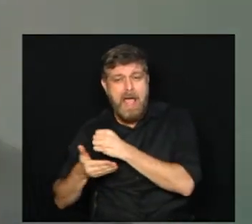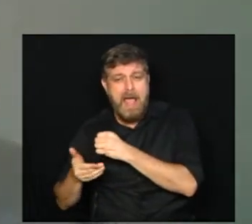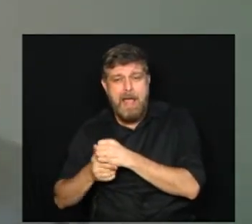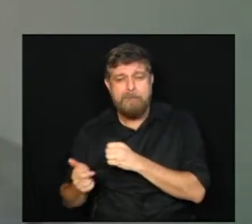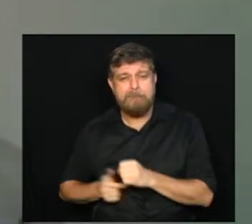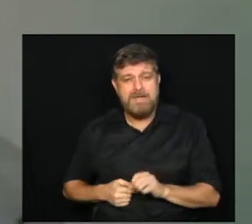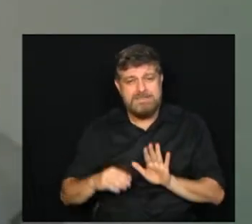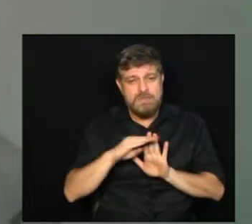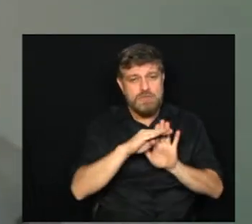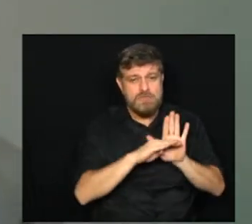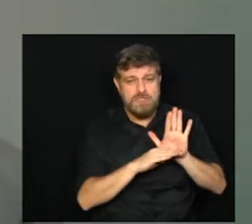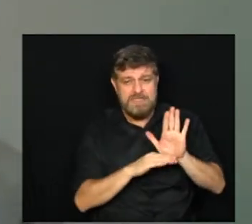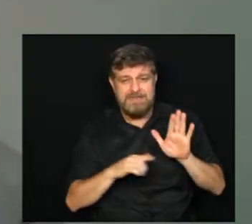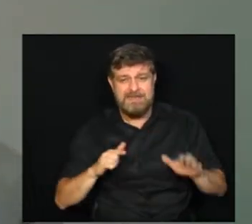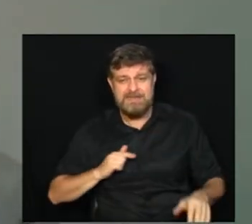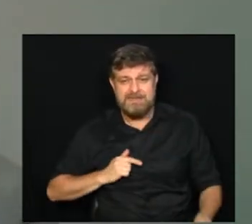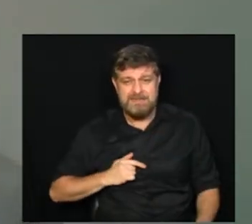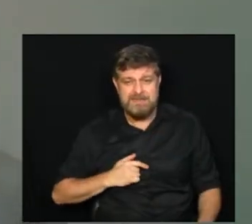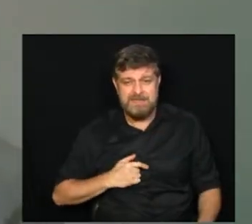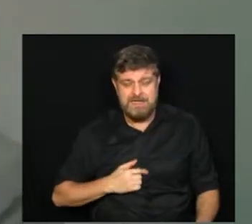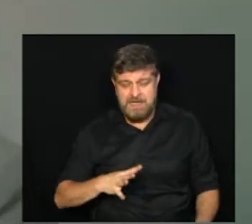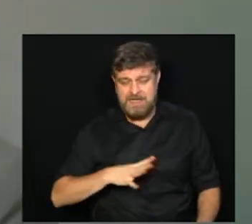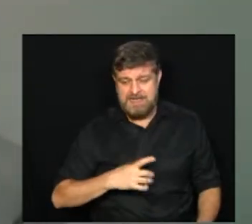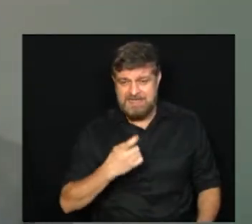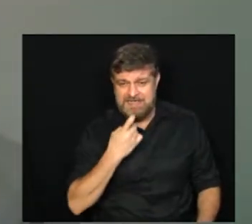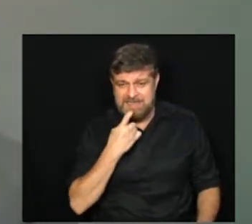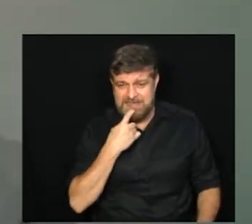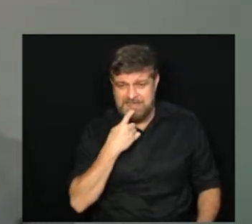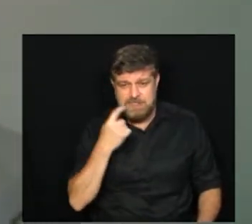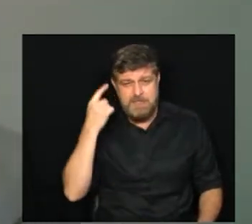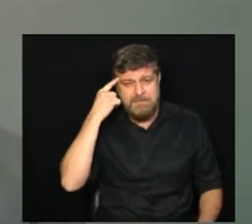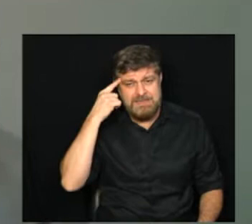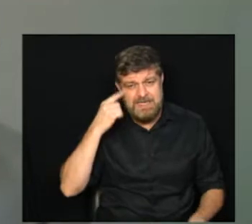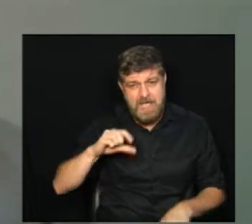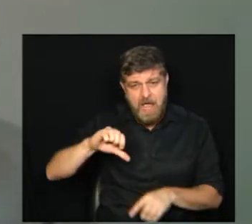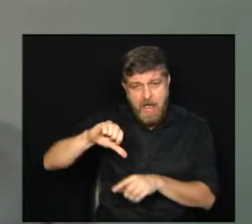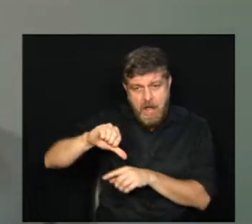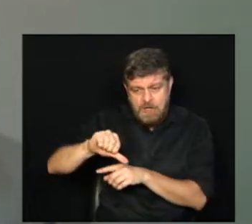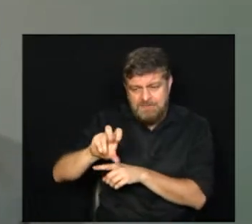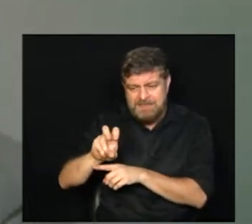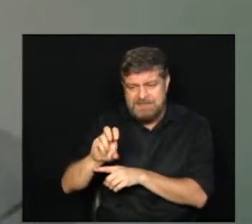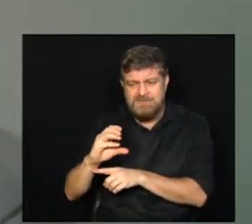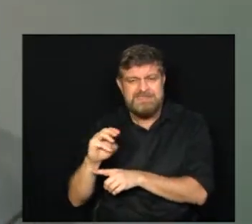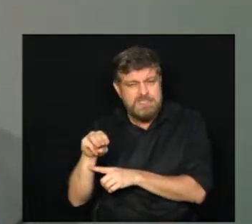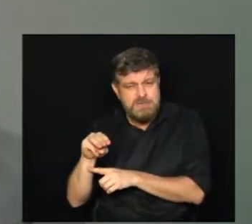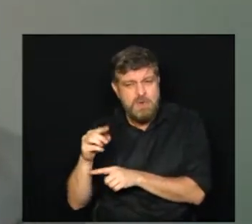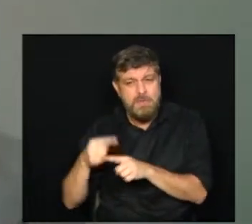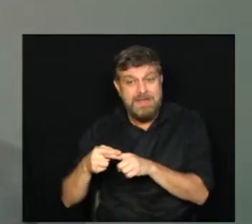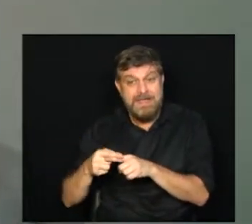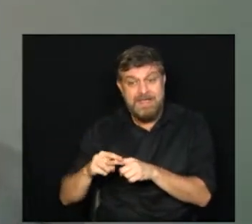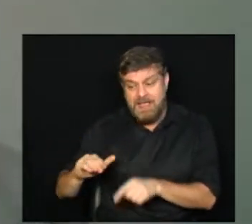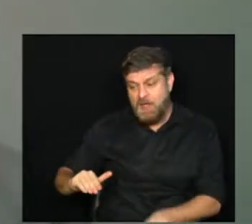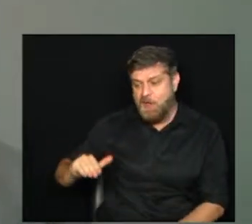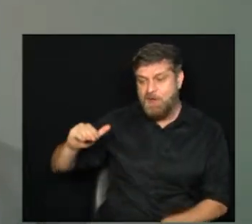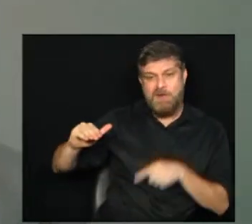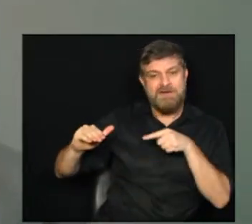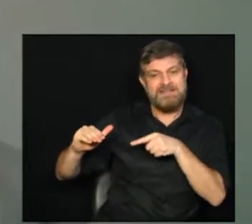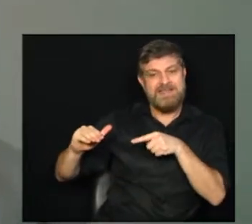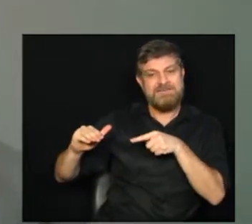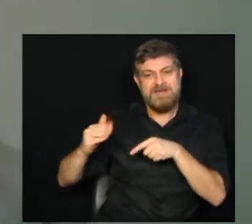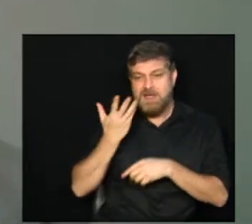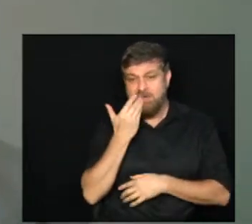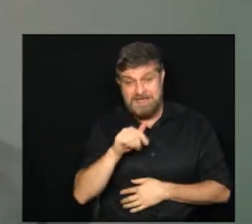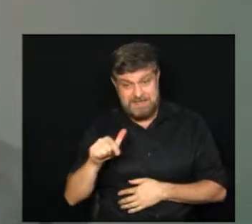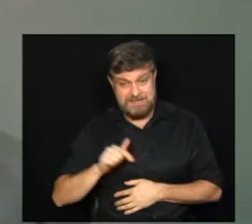cidade a partir de 95 centímetros. Por quê? Parte da seguinte premissa: se essa cidade acolher